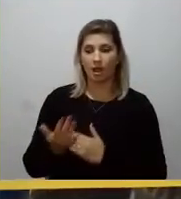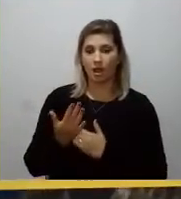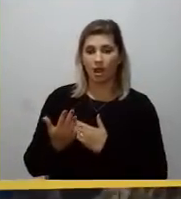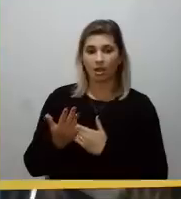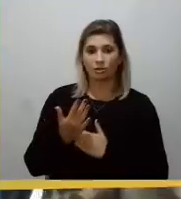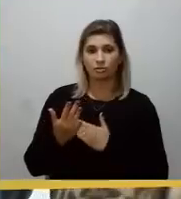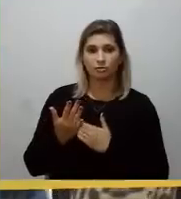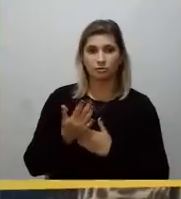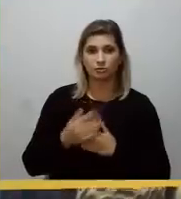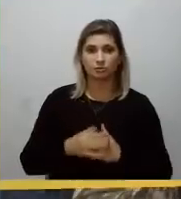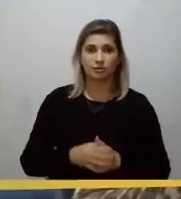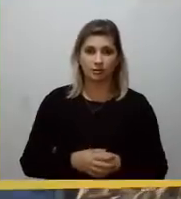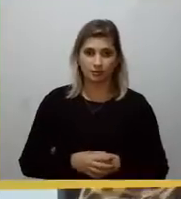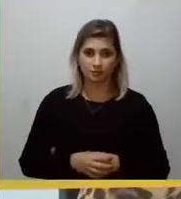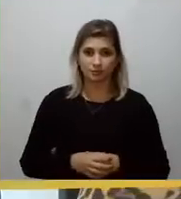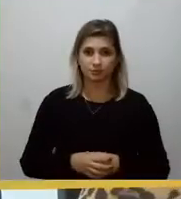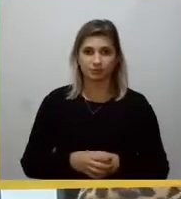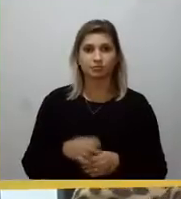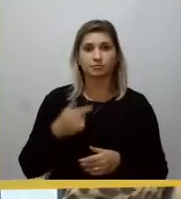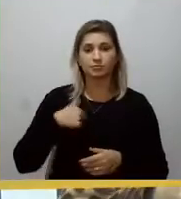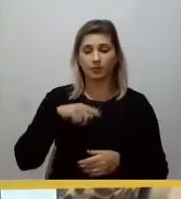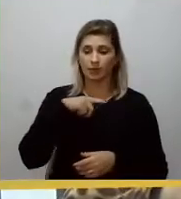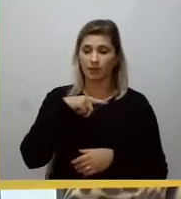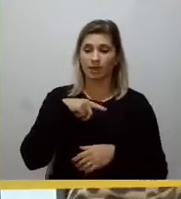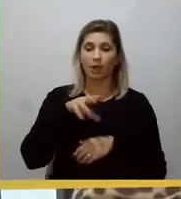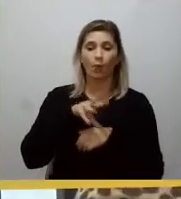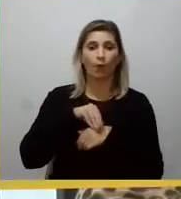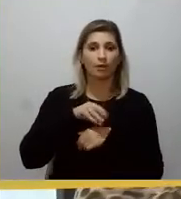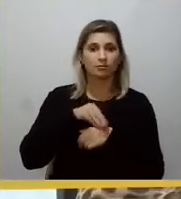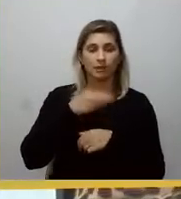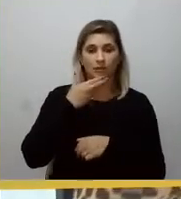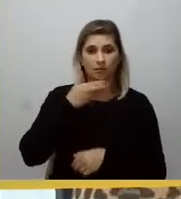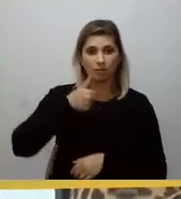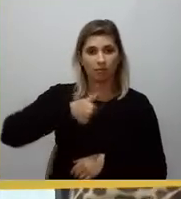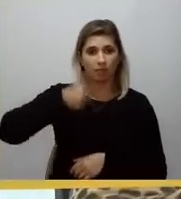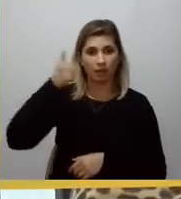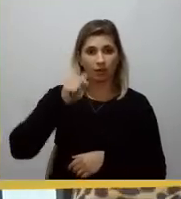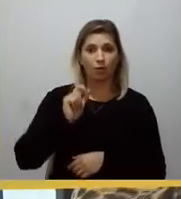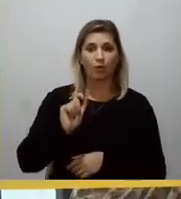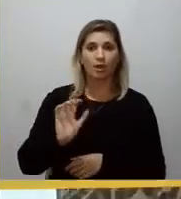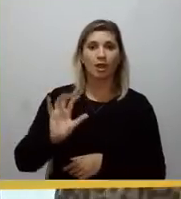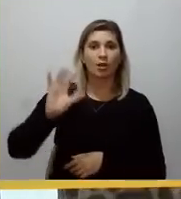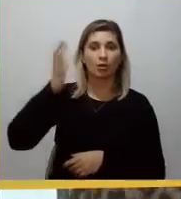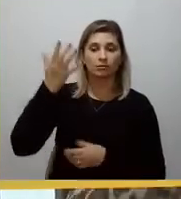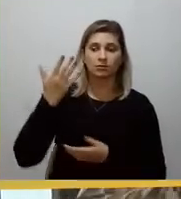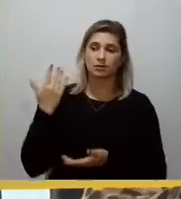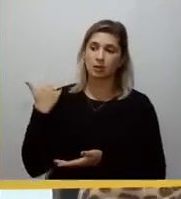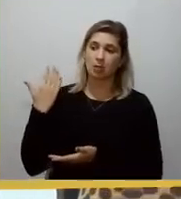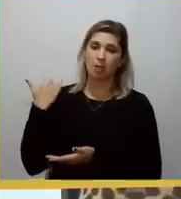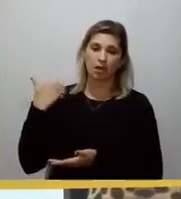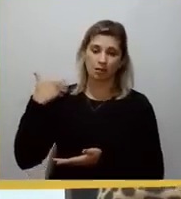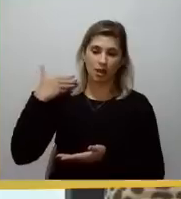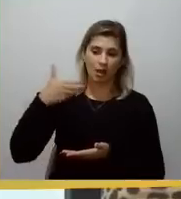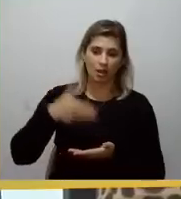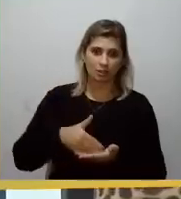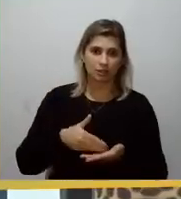para termos um conhecimento melhor do que ocorre desde dessa